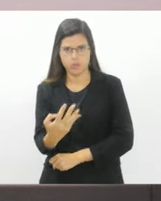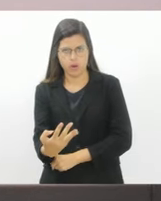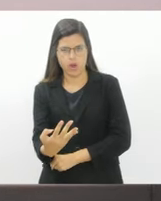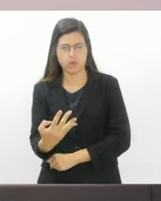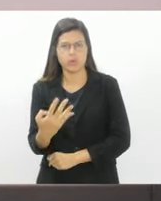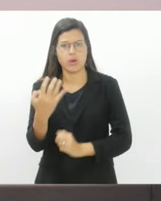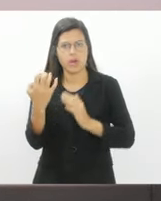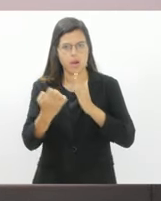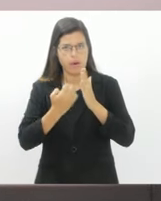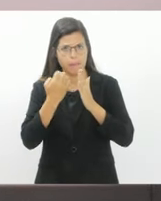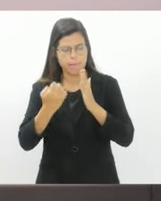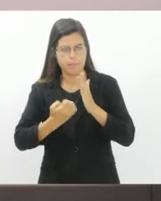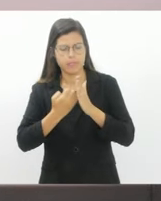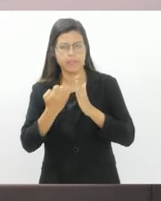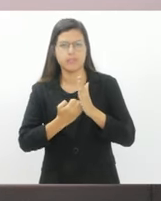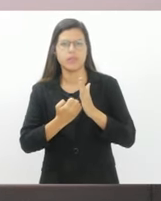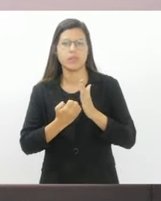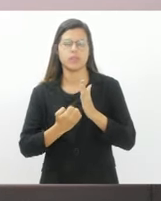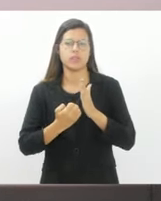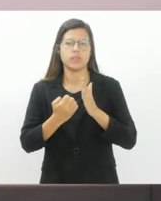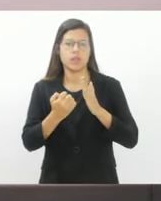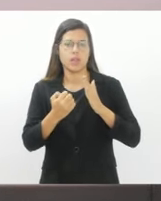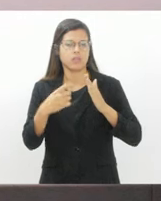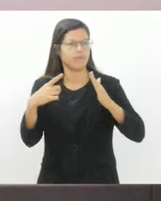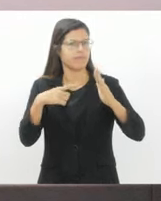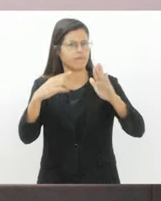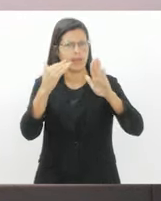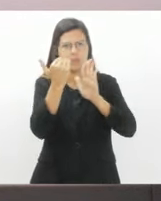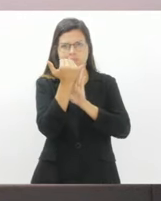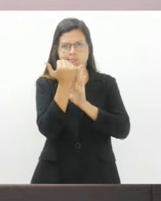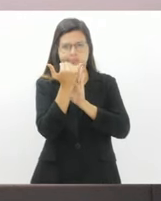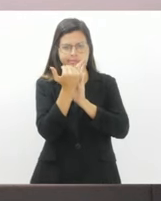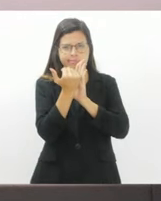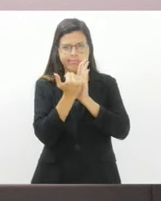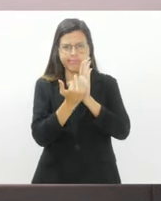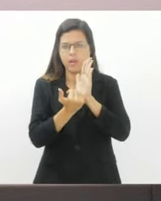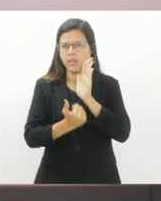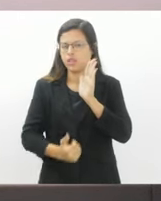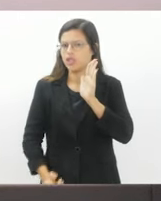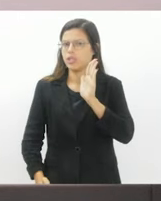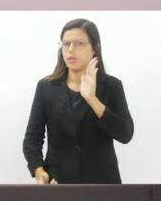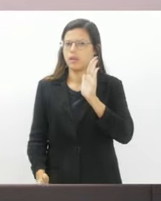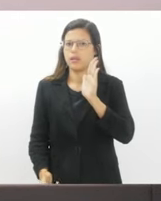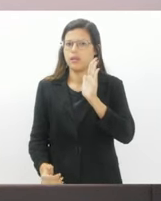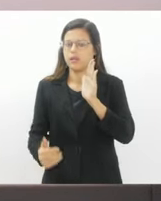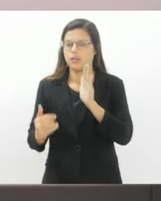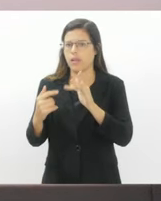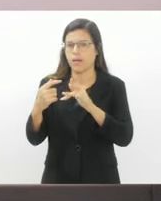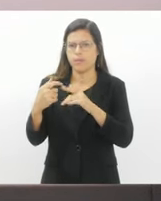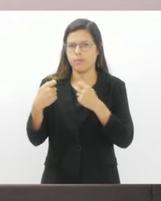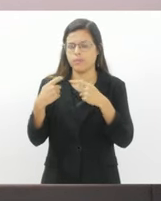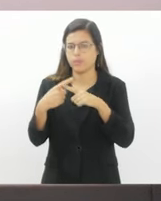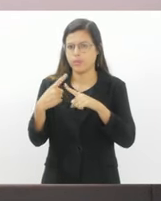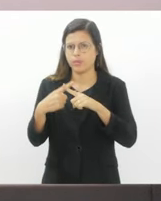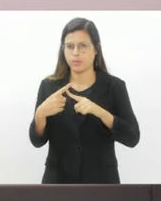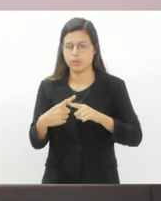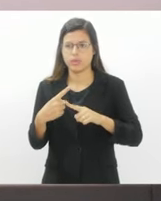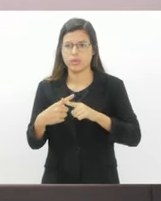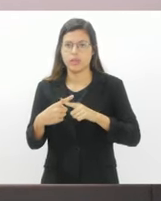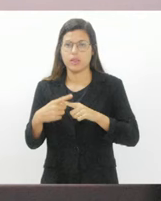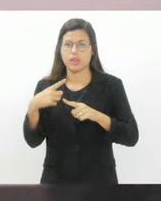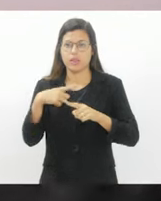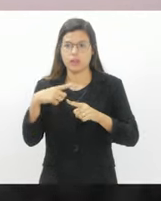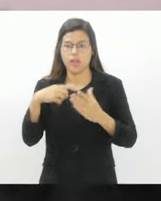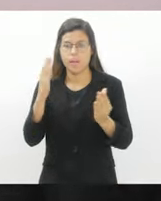cumprindo uma extensa agenda devido às demandas inerentes aos procedimentos